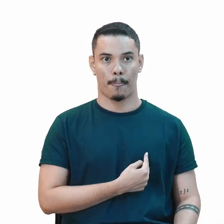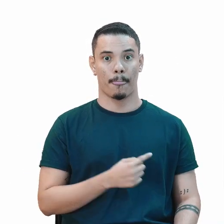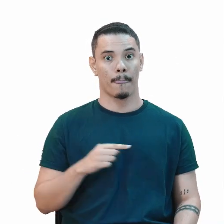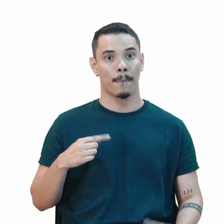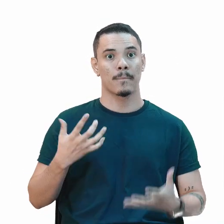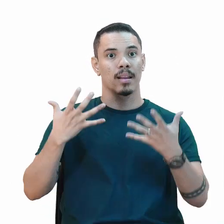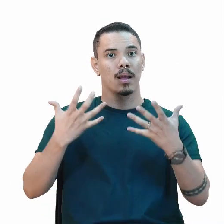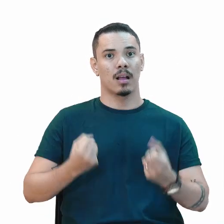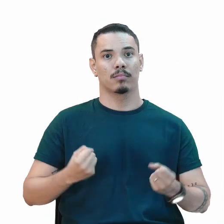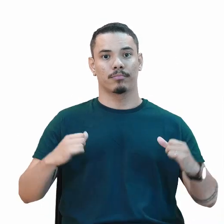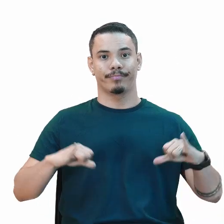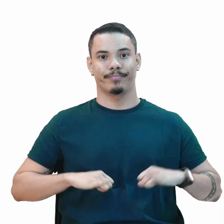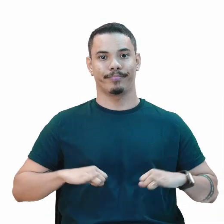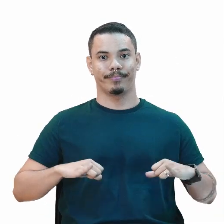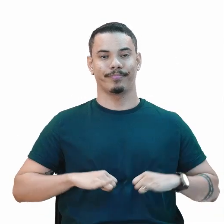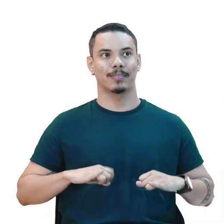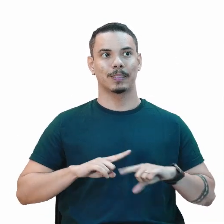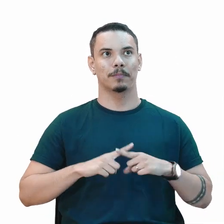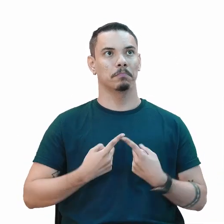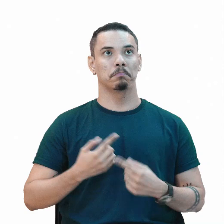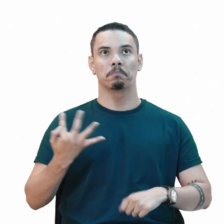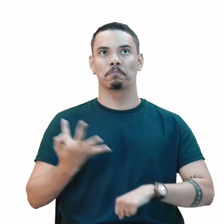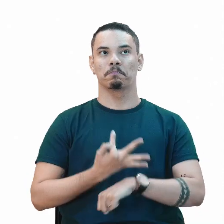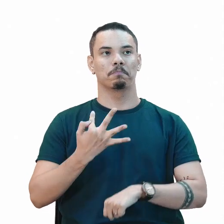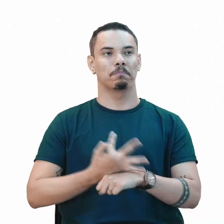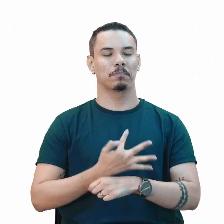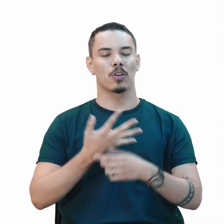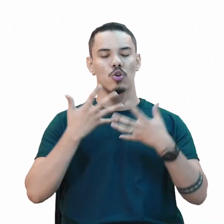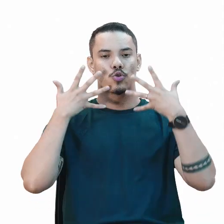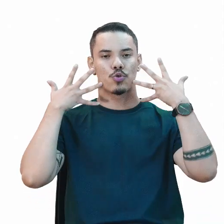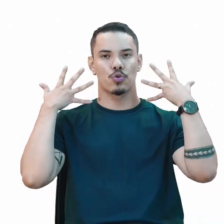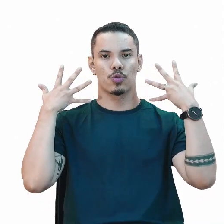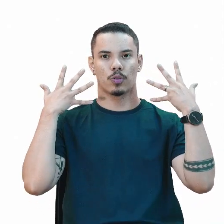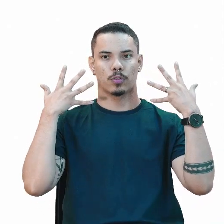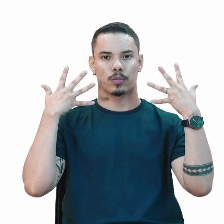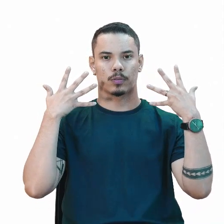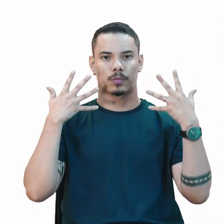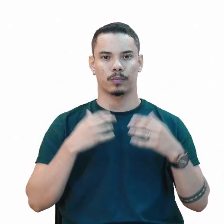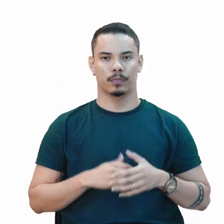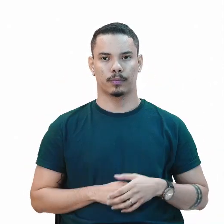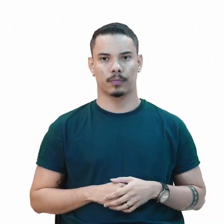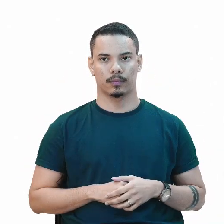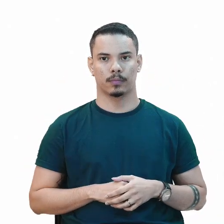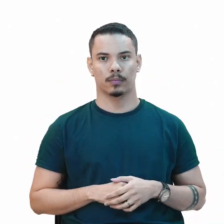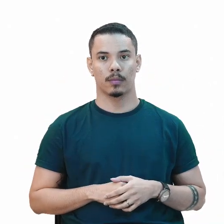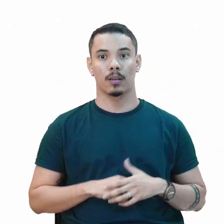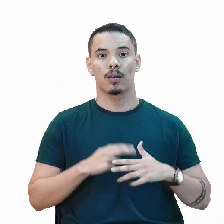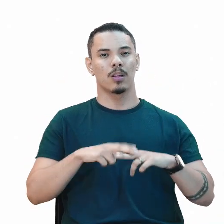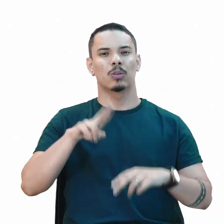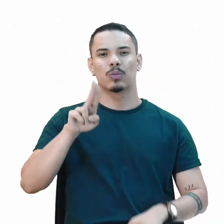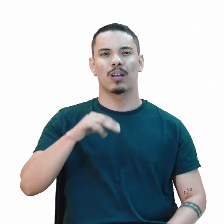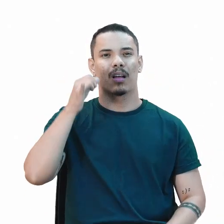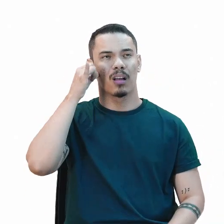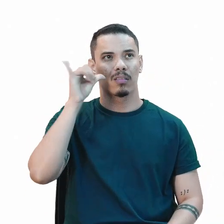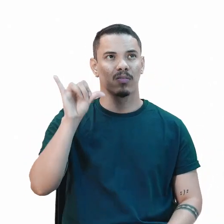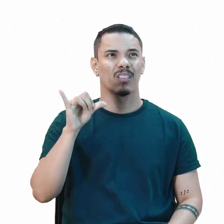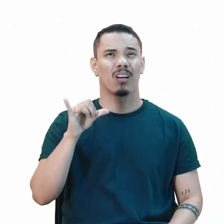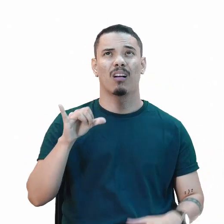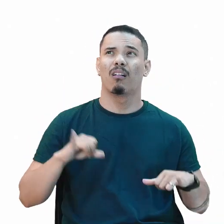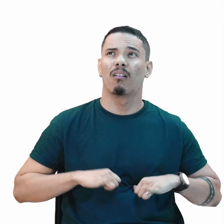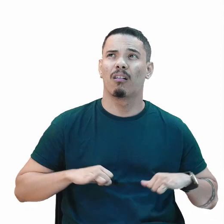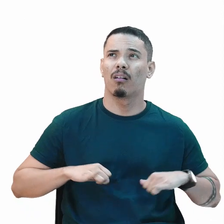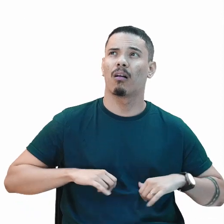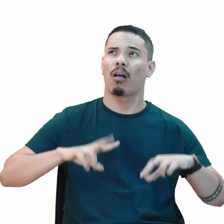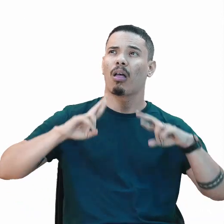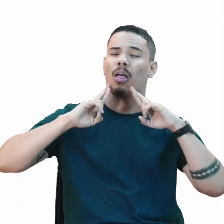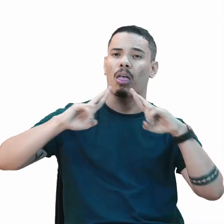aceitar o sofrimento com serenidade. Então, é nunca se lamentar das coisas.